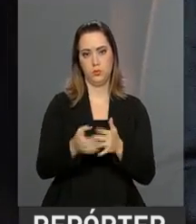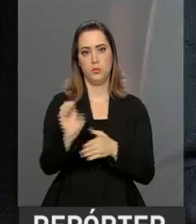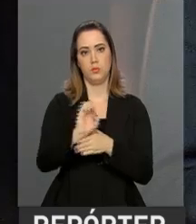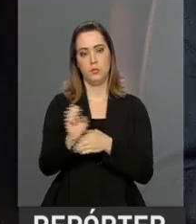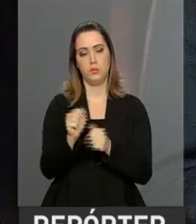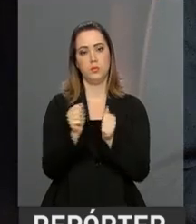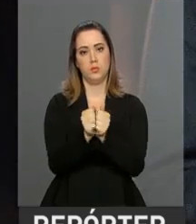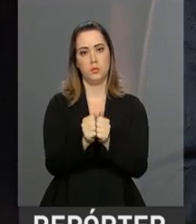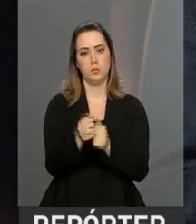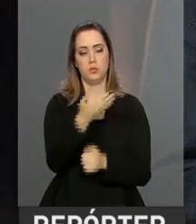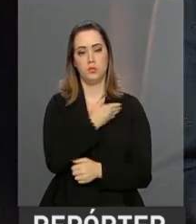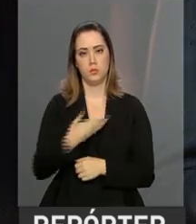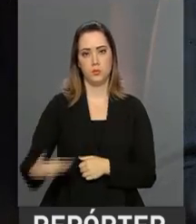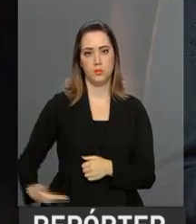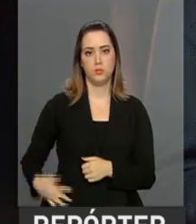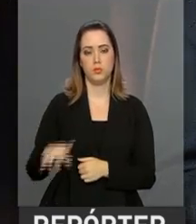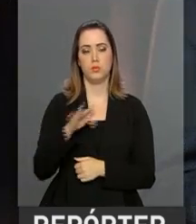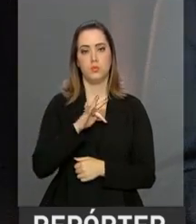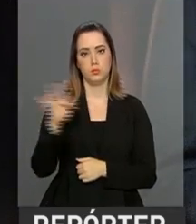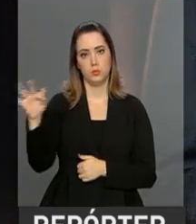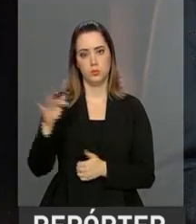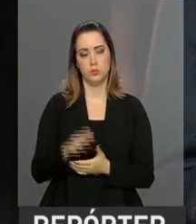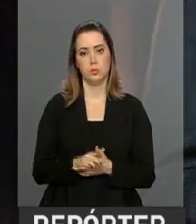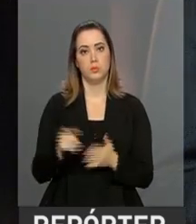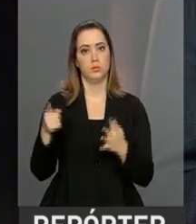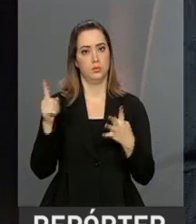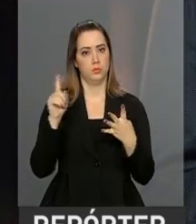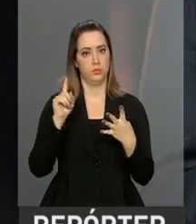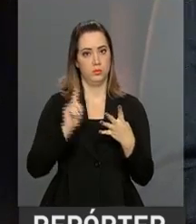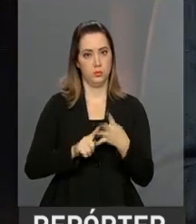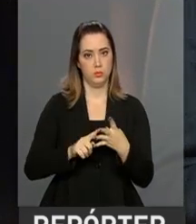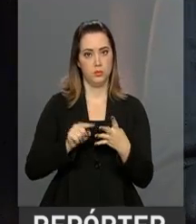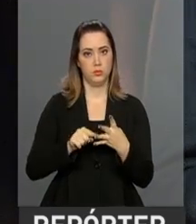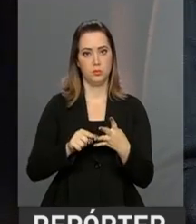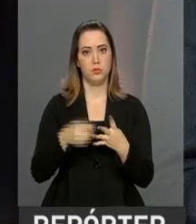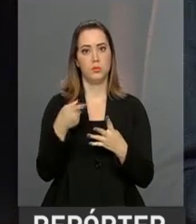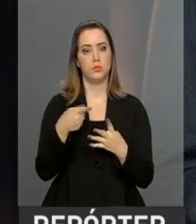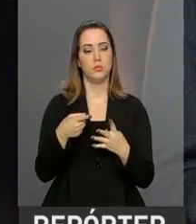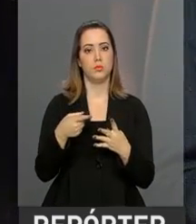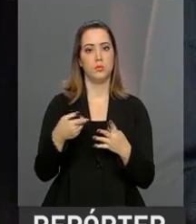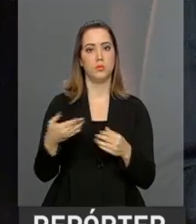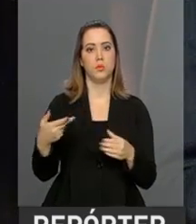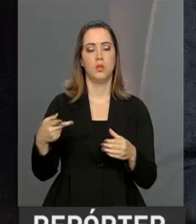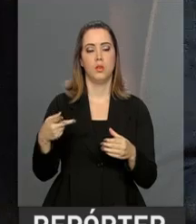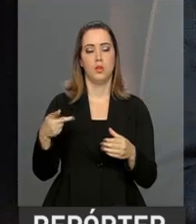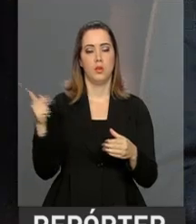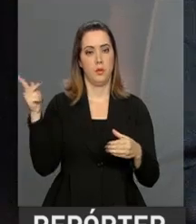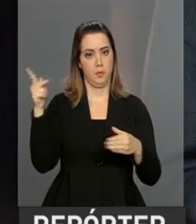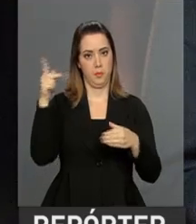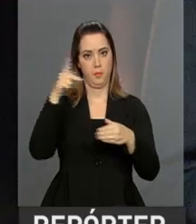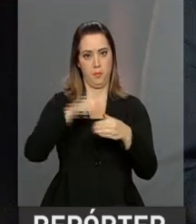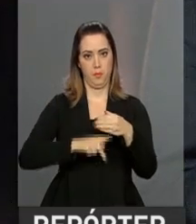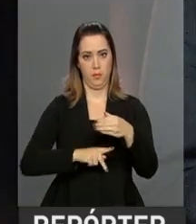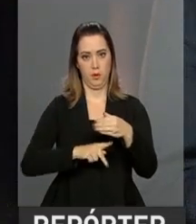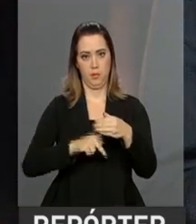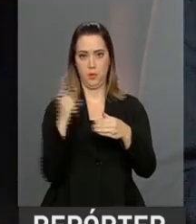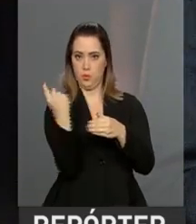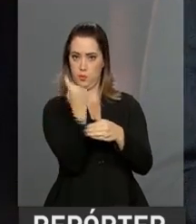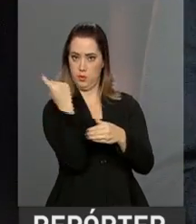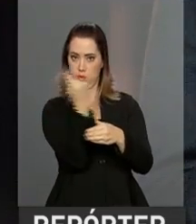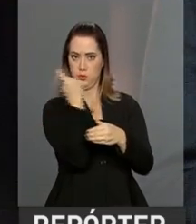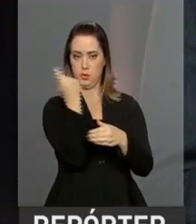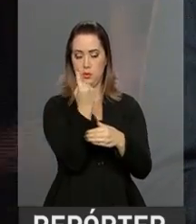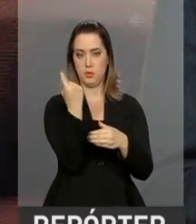prorroga os pagamentos por mais 20 anos o que desobriga a Petrobras de ser a operadora Única dos